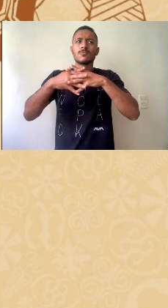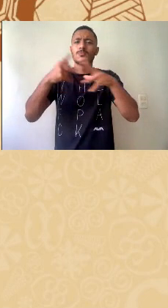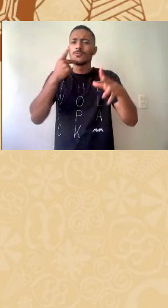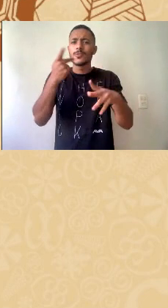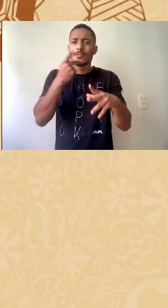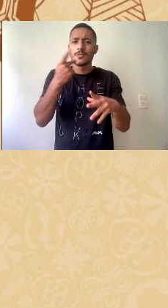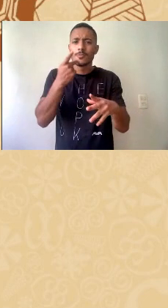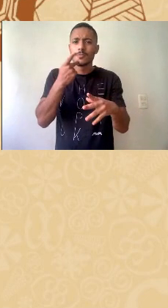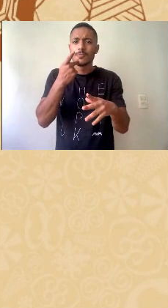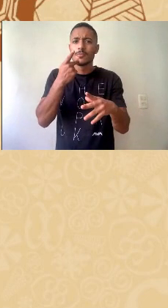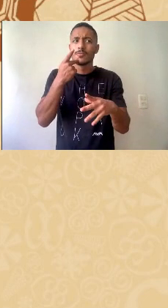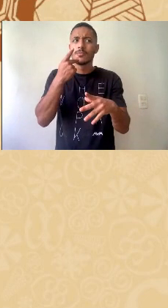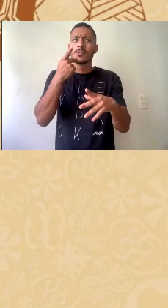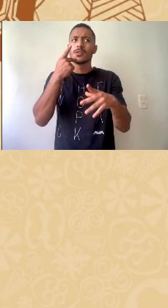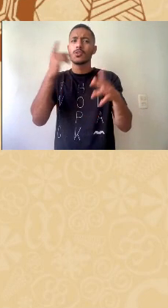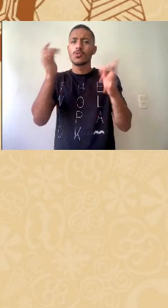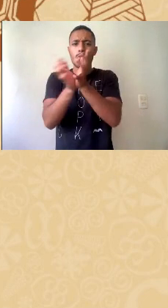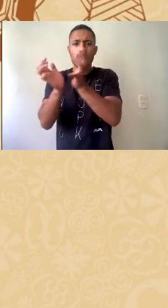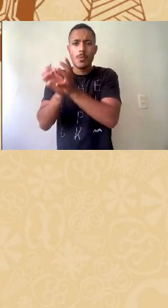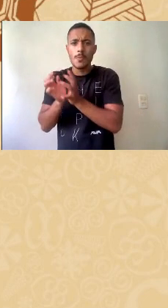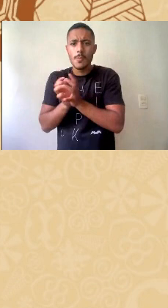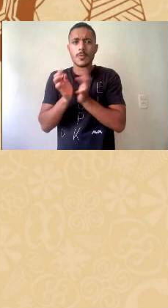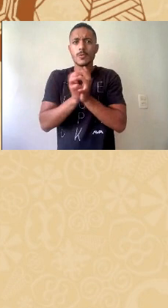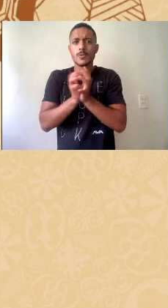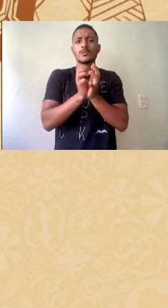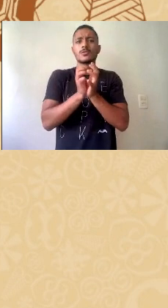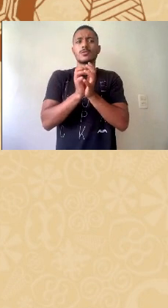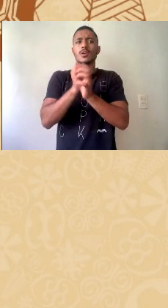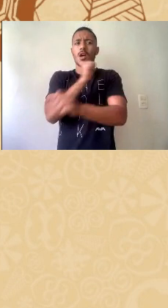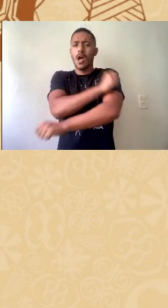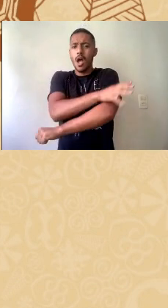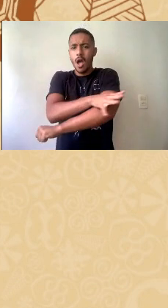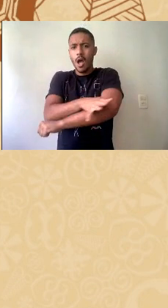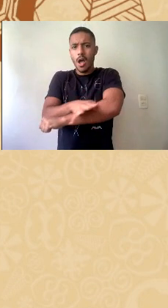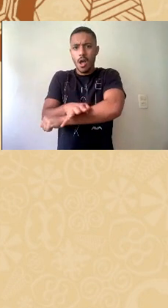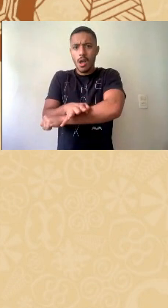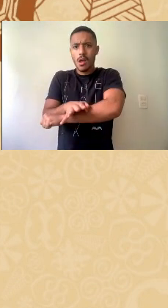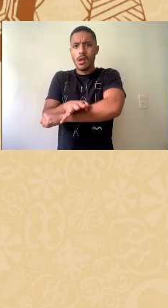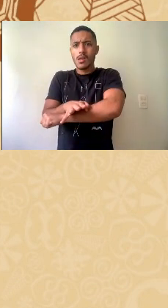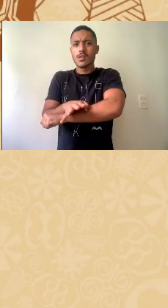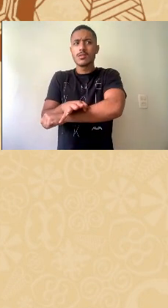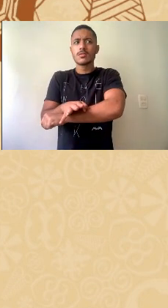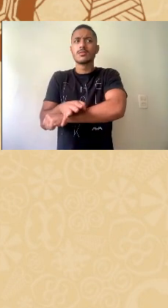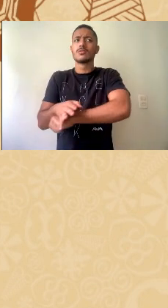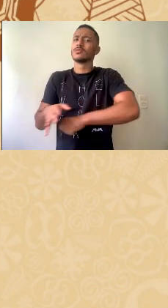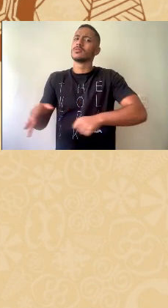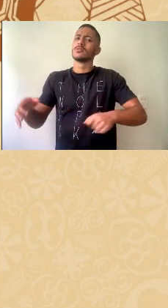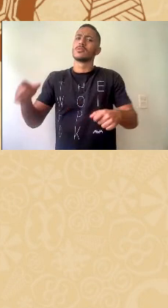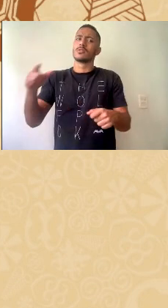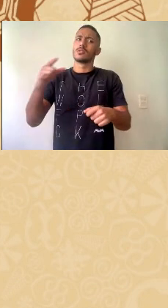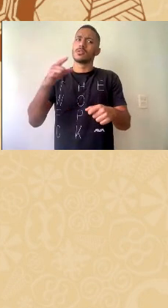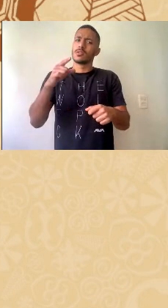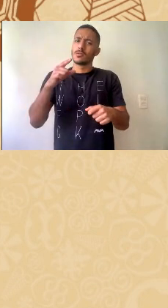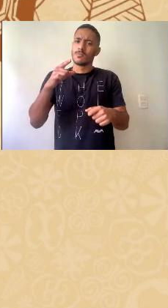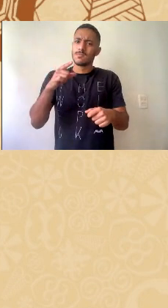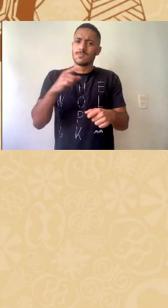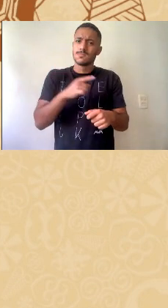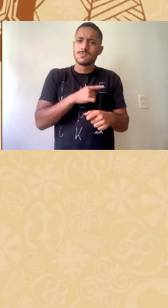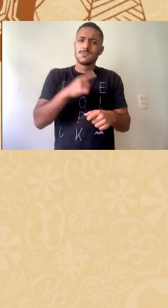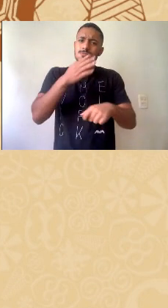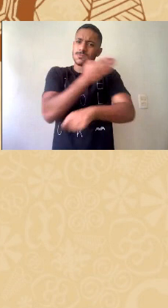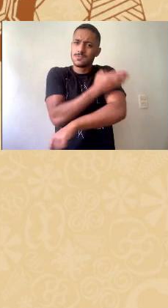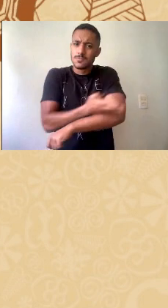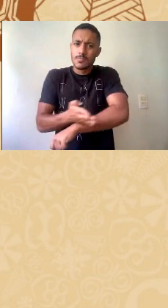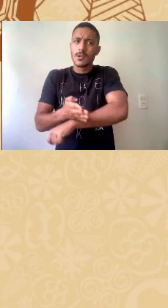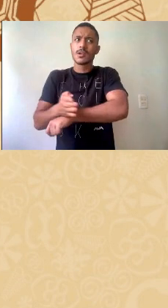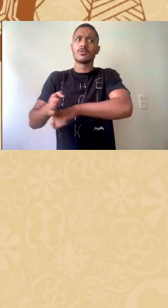sobre uma ótica e uma dinâmica de tensão. Então, estamos aqui, brancos, negros e indígenas, em